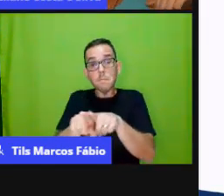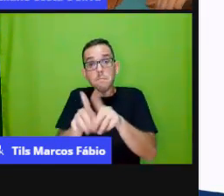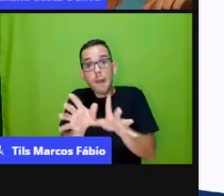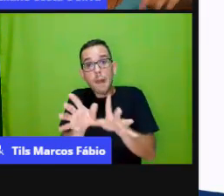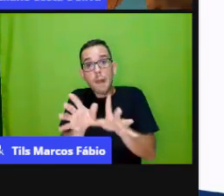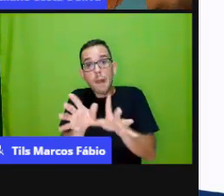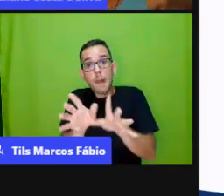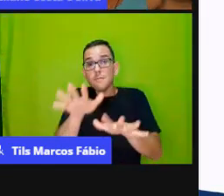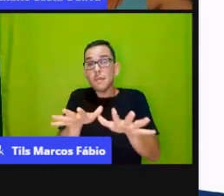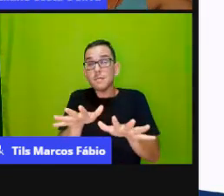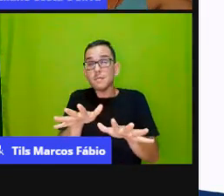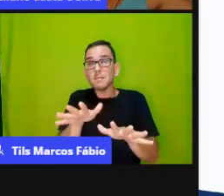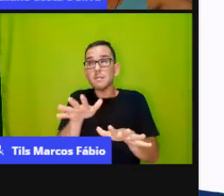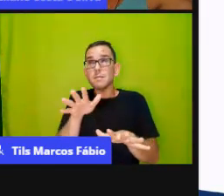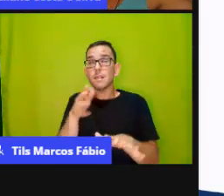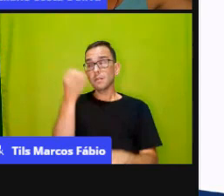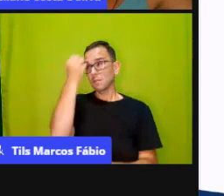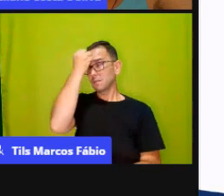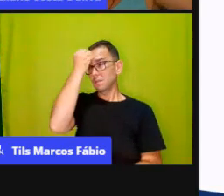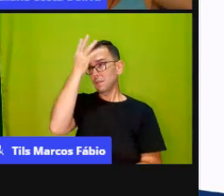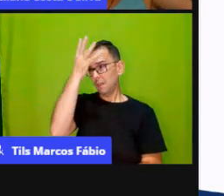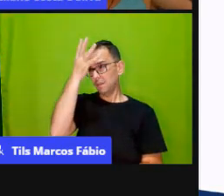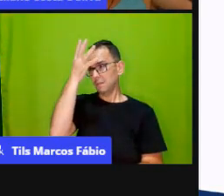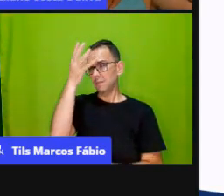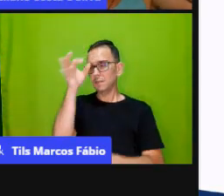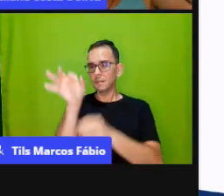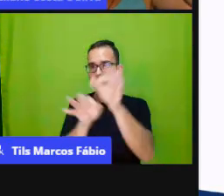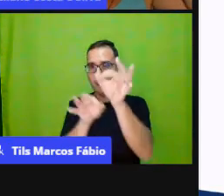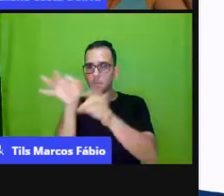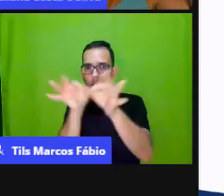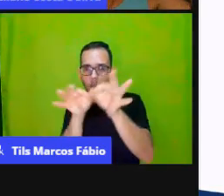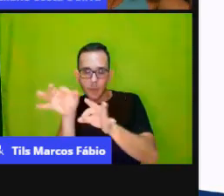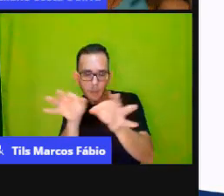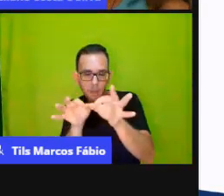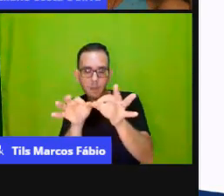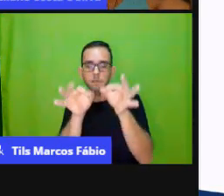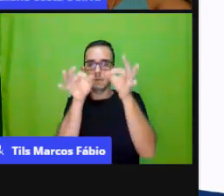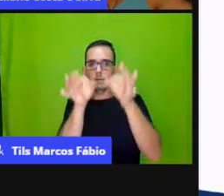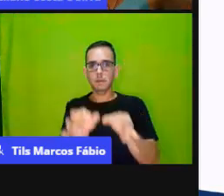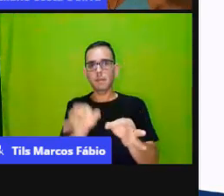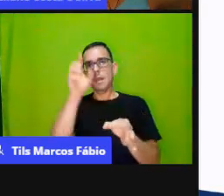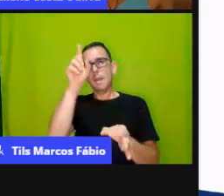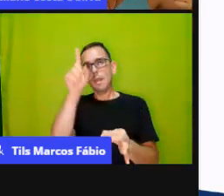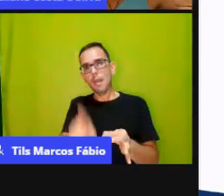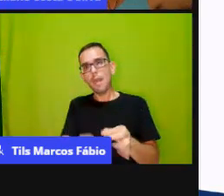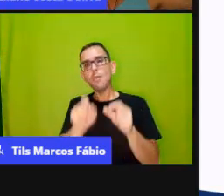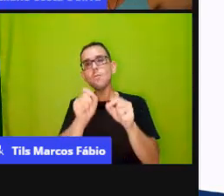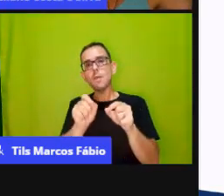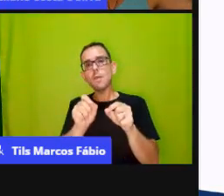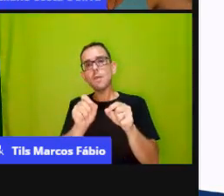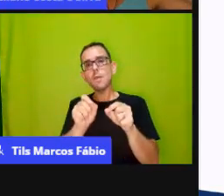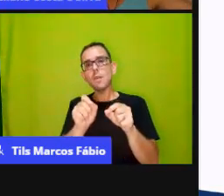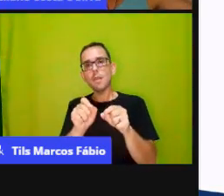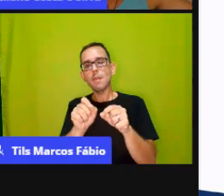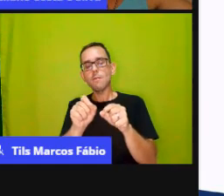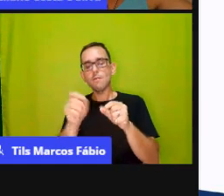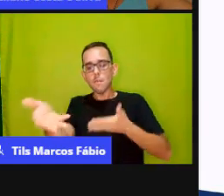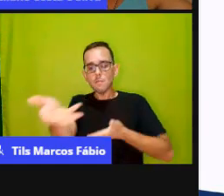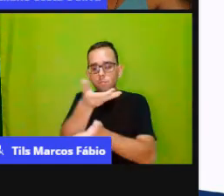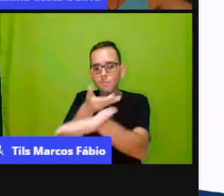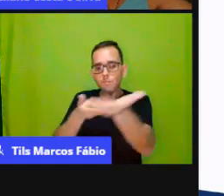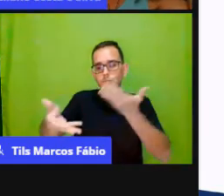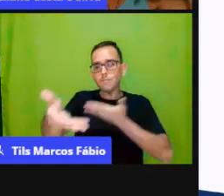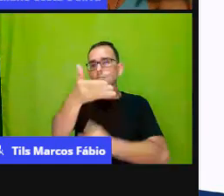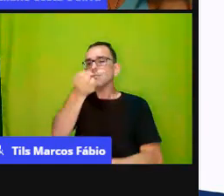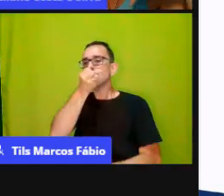não trabalha e que se a gente tiver um tempo maior depois a gente vai poder trabalhar melhor, é a questão do construir essa relação de forma positiva